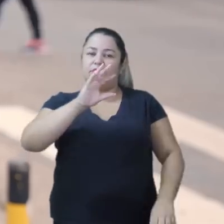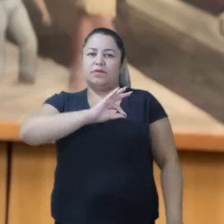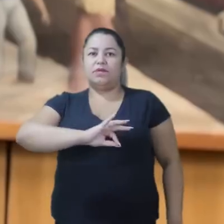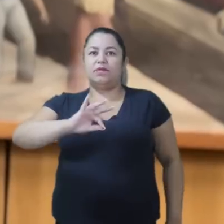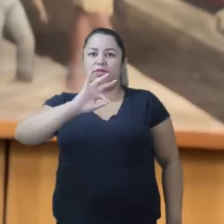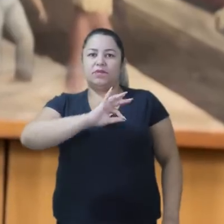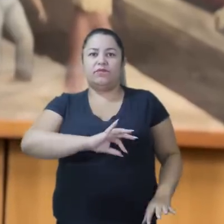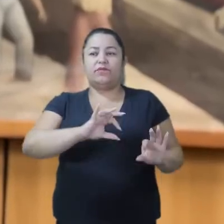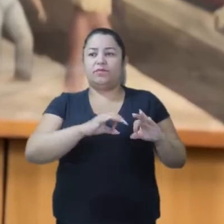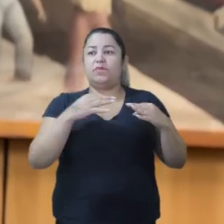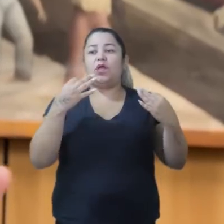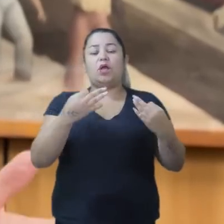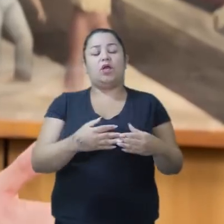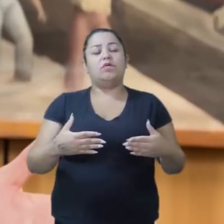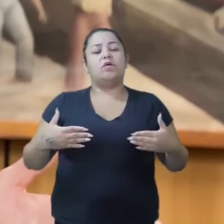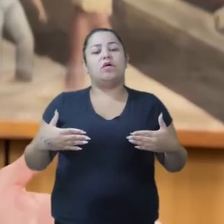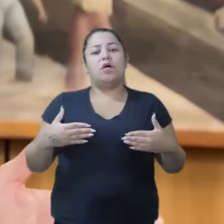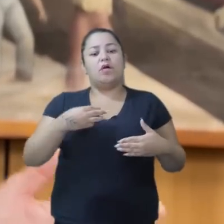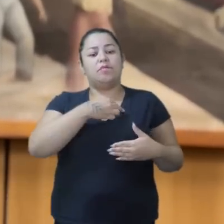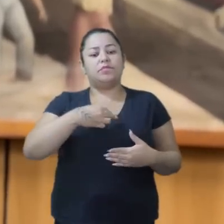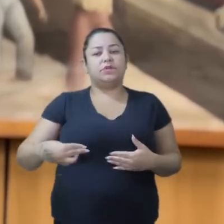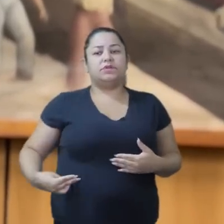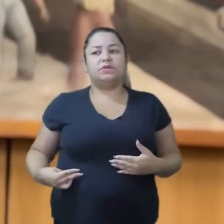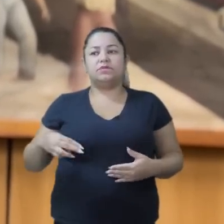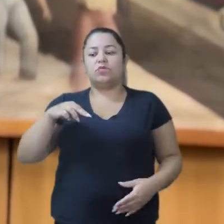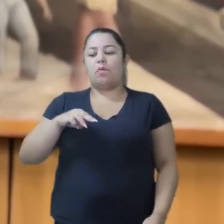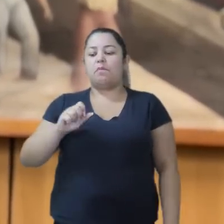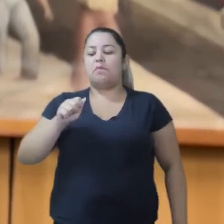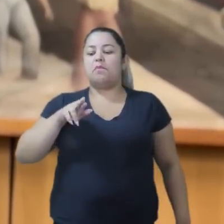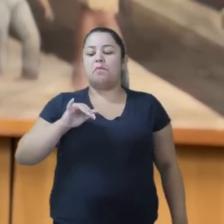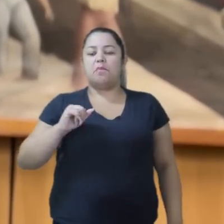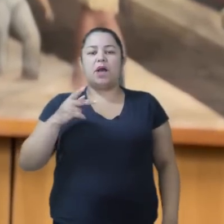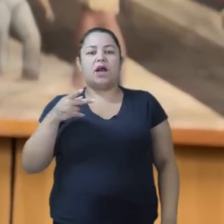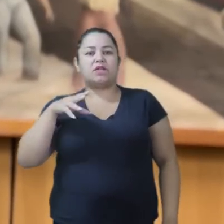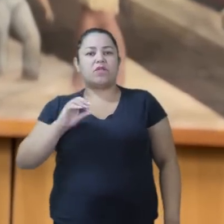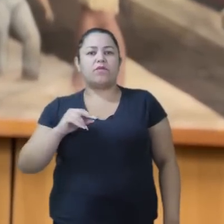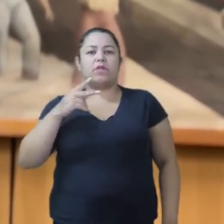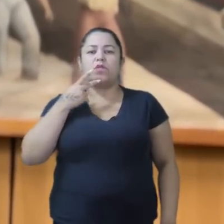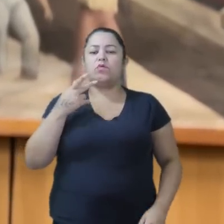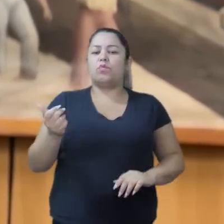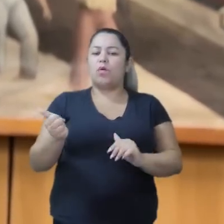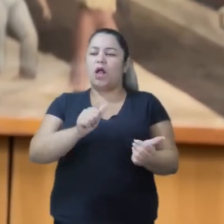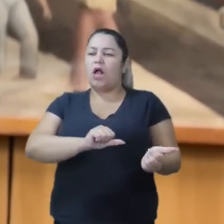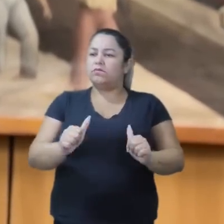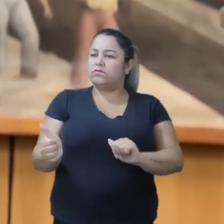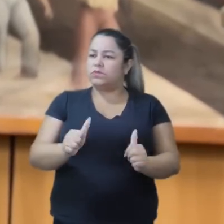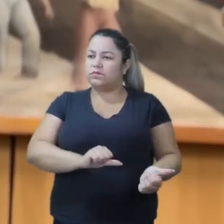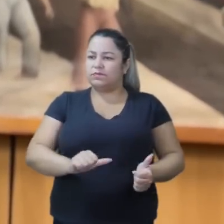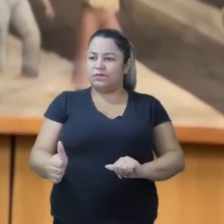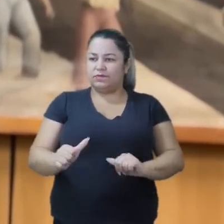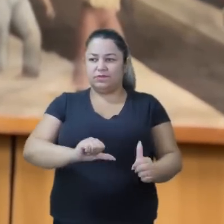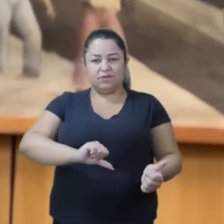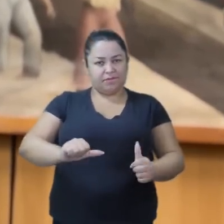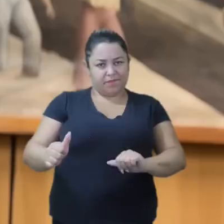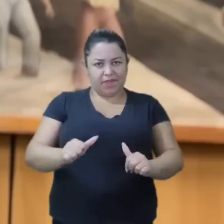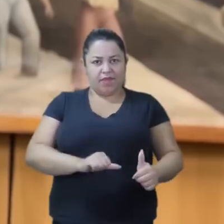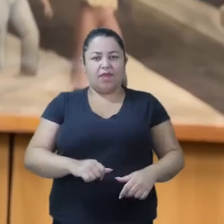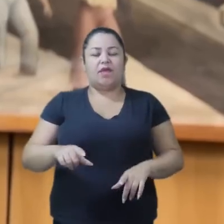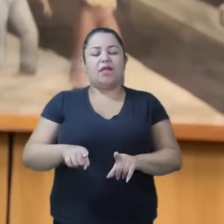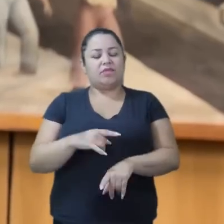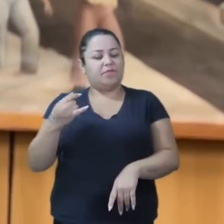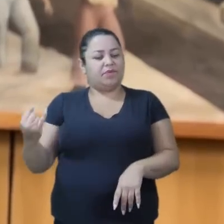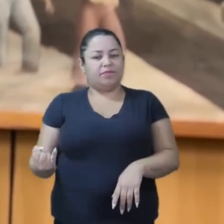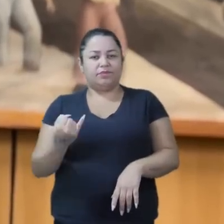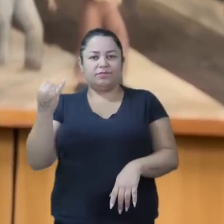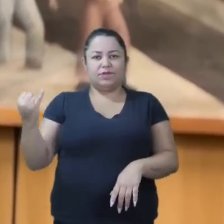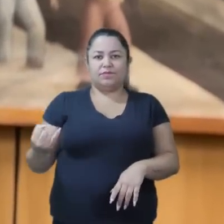familiar. O ministro do Trabalho, Luiz Marinho, faz um balanço positivo e diz que esse é um dos momentos mais